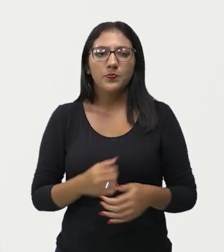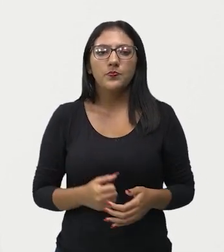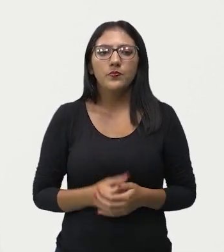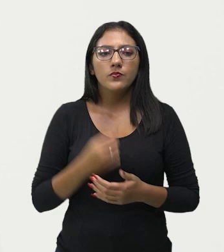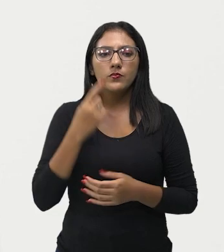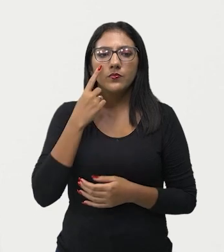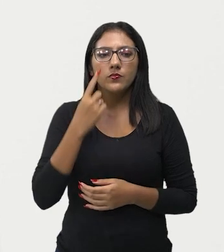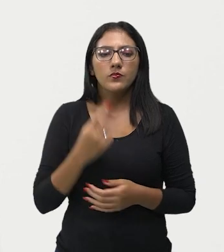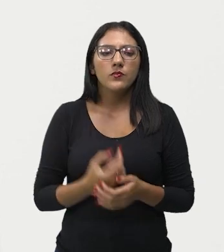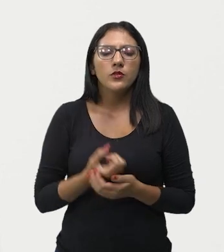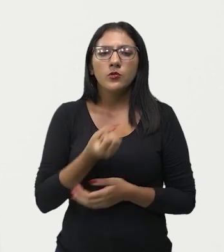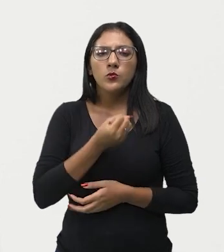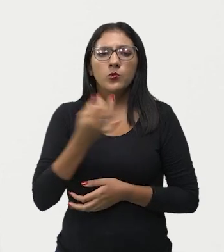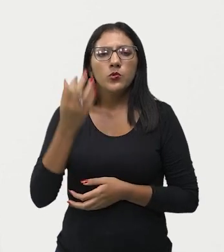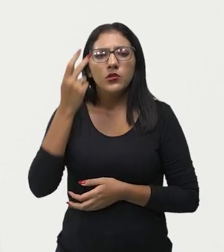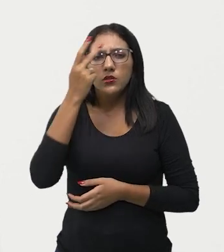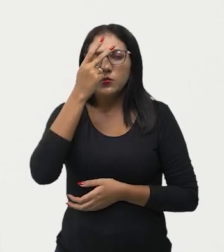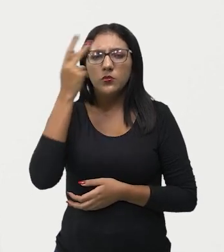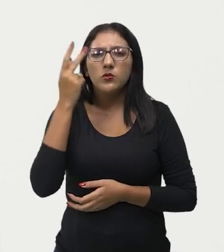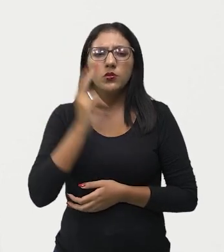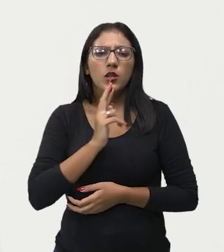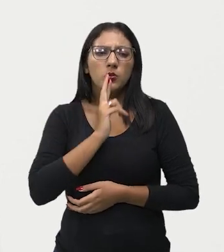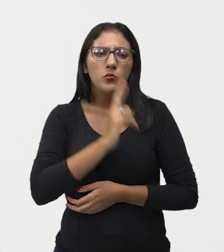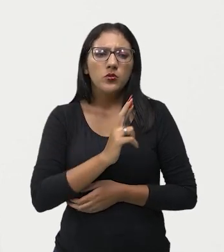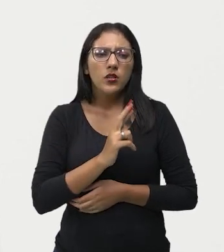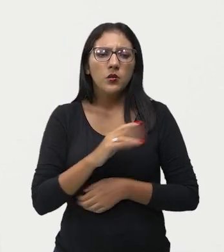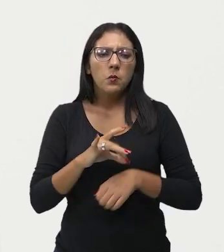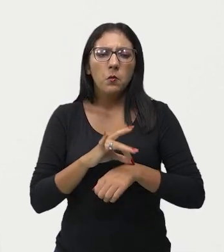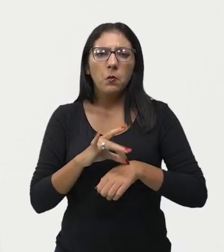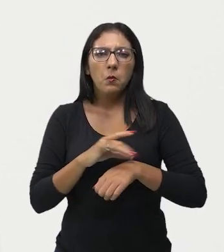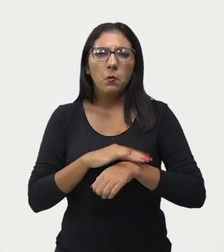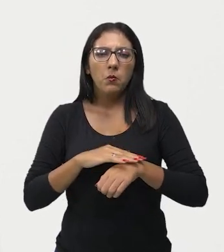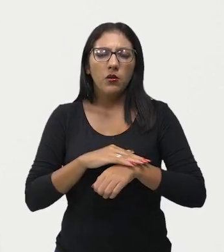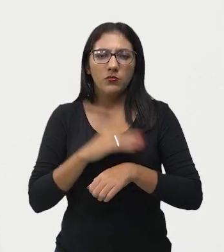pessoas se declararam sendo negros? Vem comigo